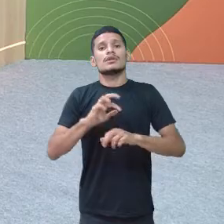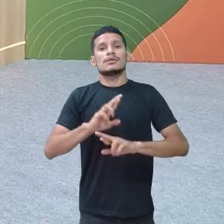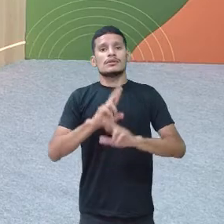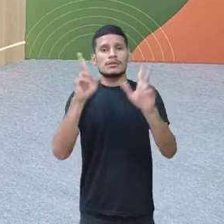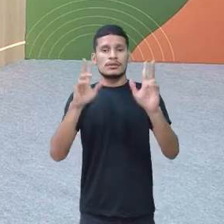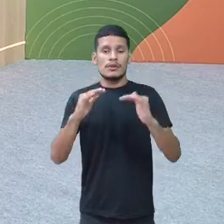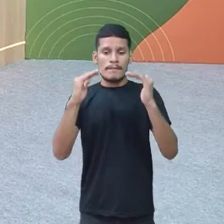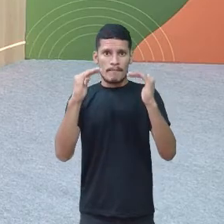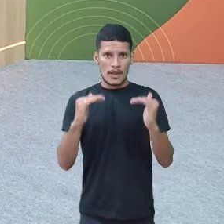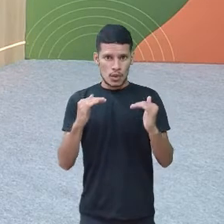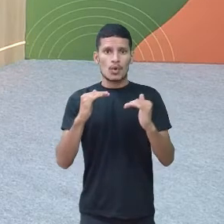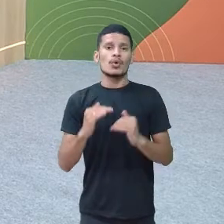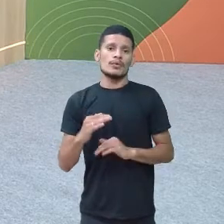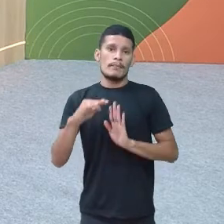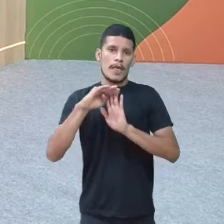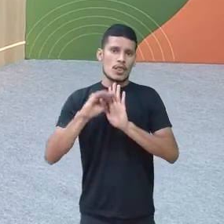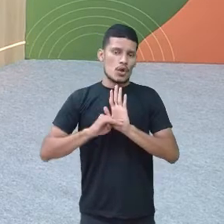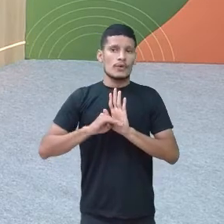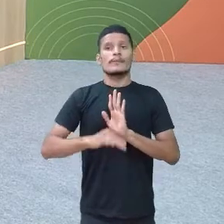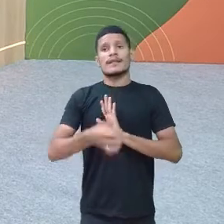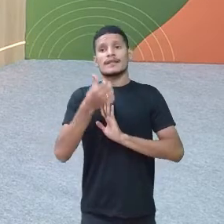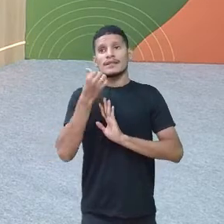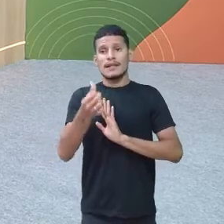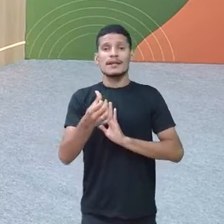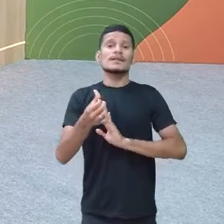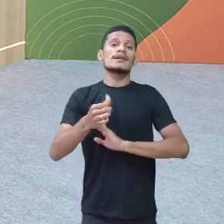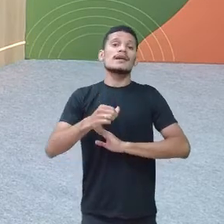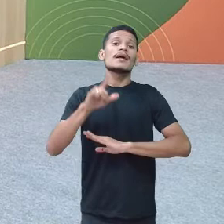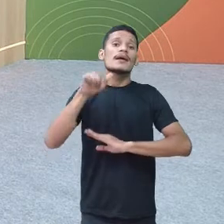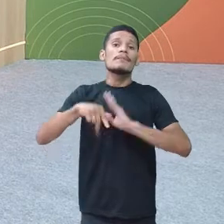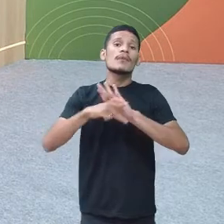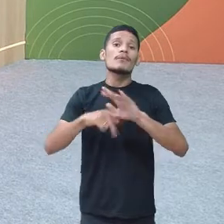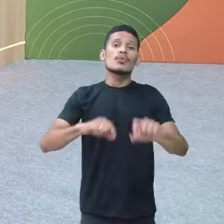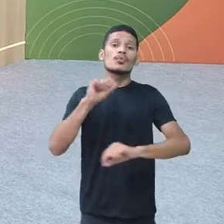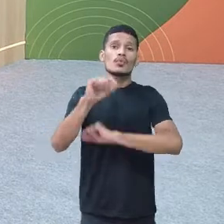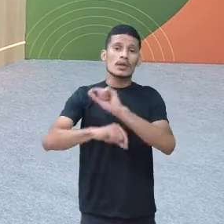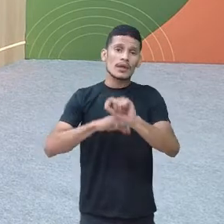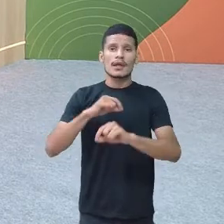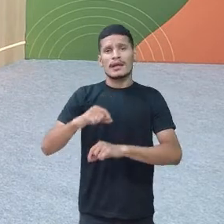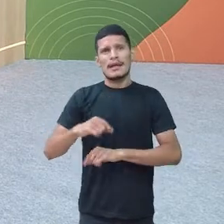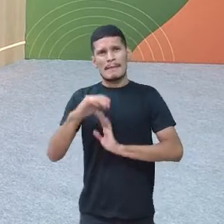ser menor, né? O 6, ele é um número que ele não é menor do que